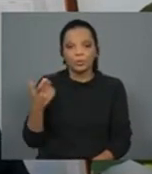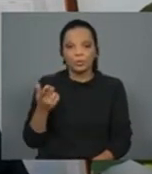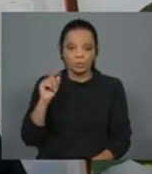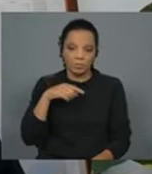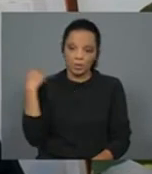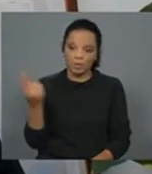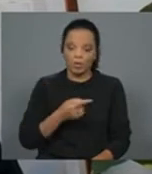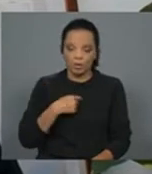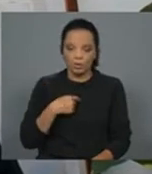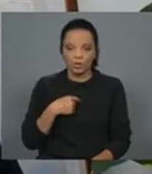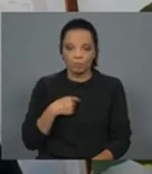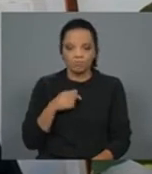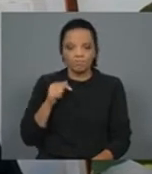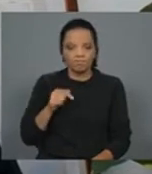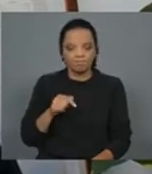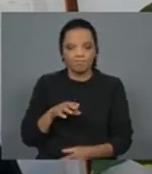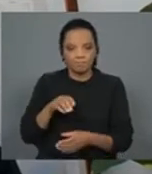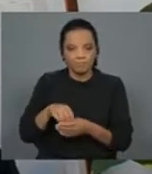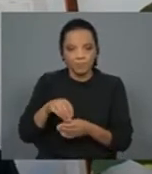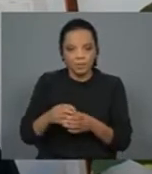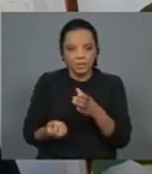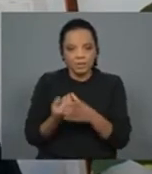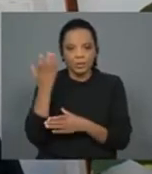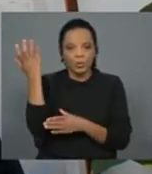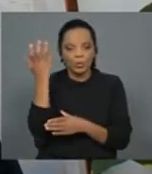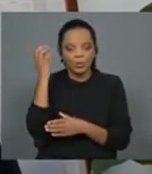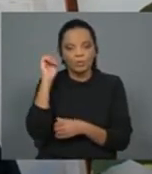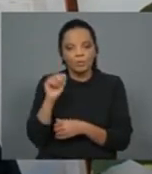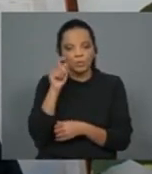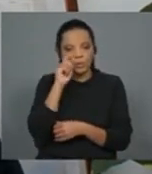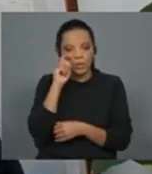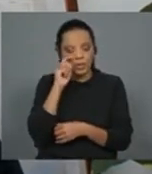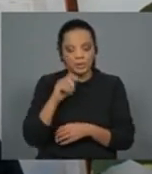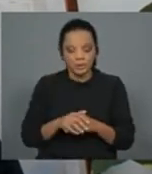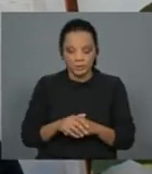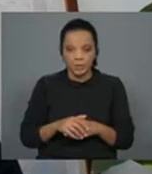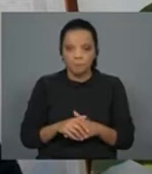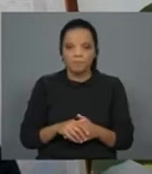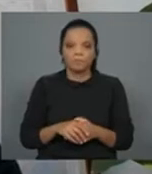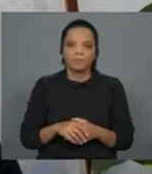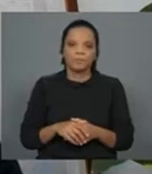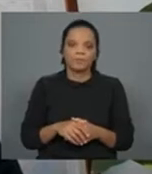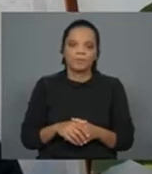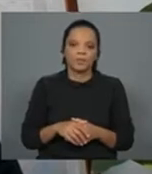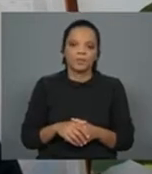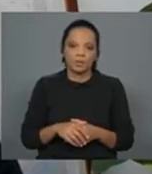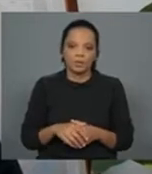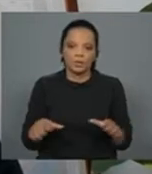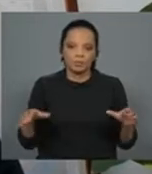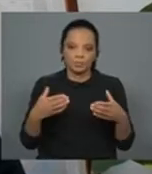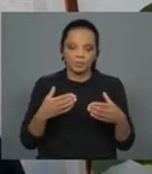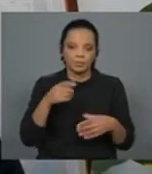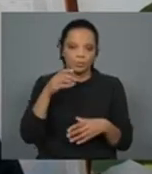nós estamos aqui envolvidos nesta criação da cultura de segurança. Se nós formos a ver, a própria Autoridade Nacional de Emergência e Proteção